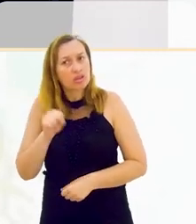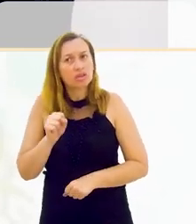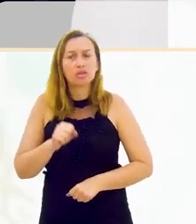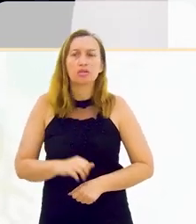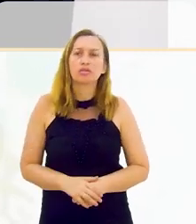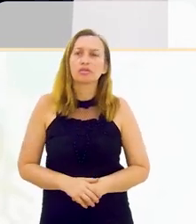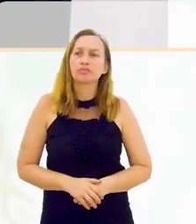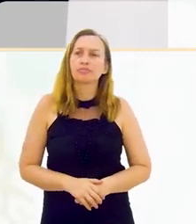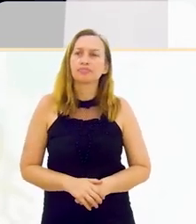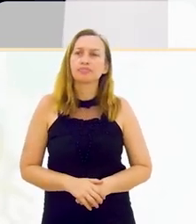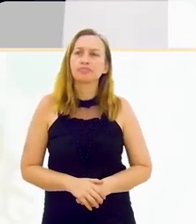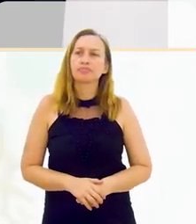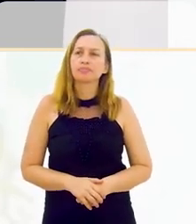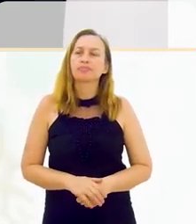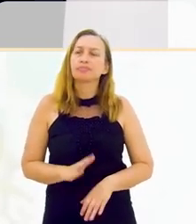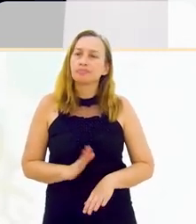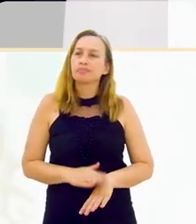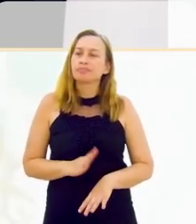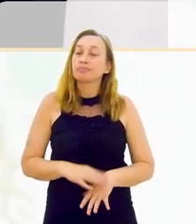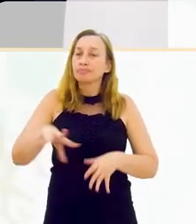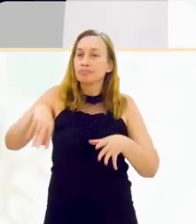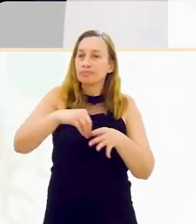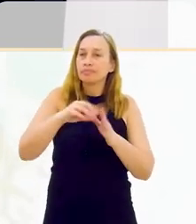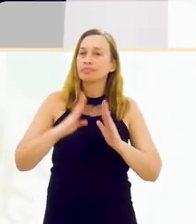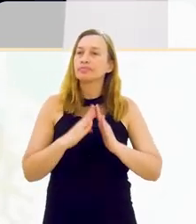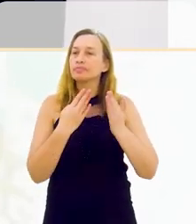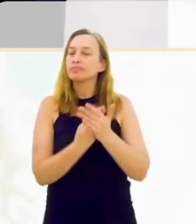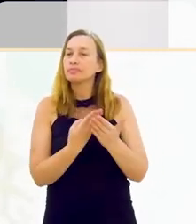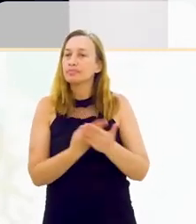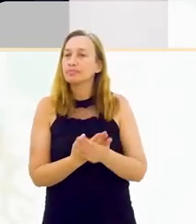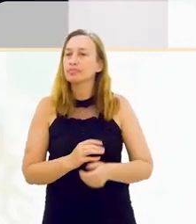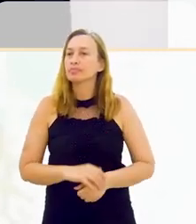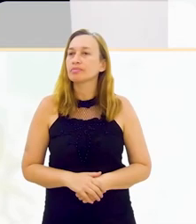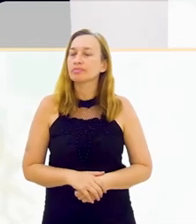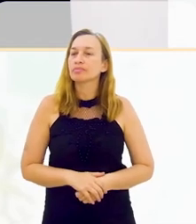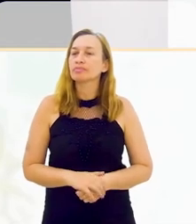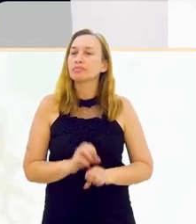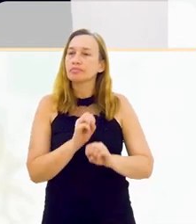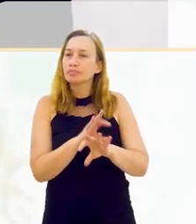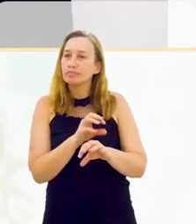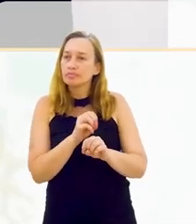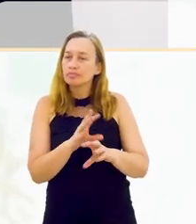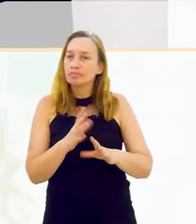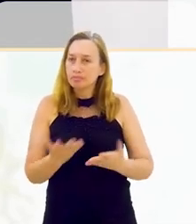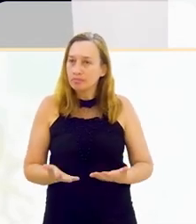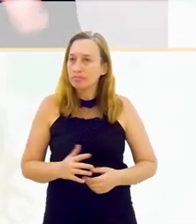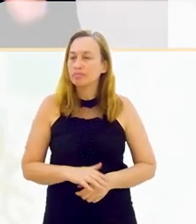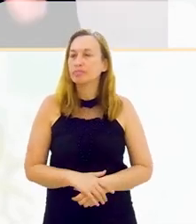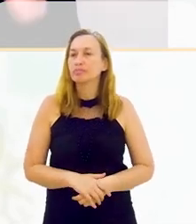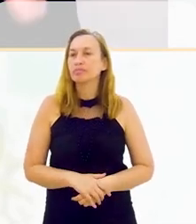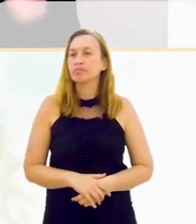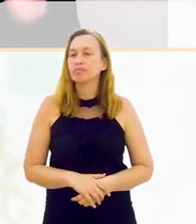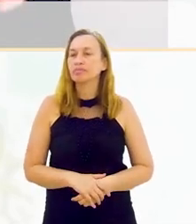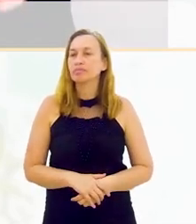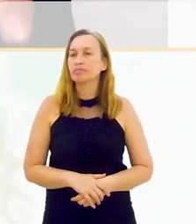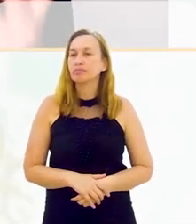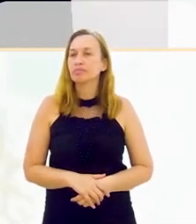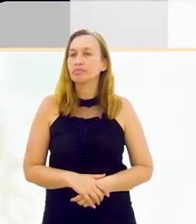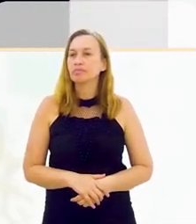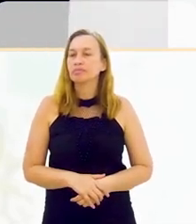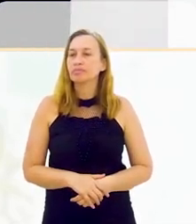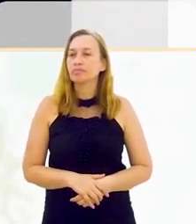é necessário, né? Sim, Levar cada sim. vez mais para dentro das escolas, da educação